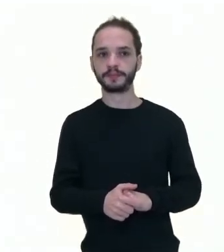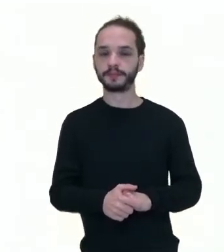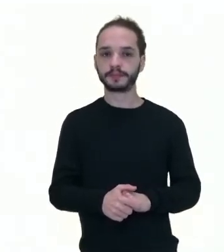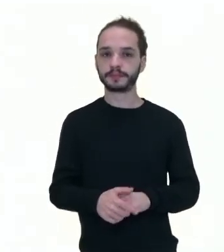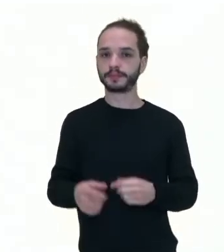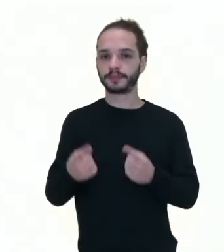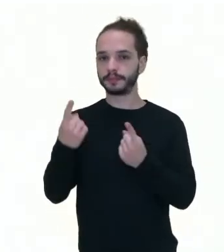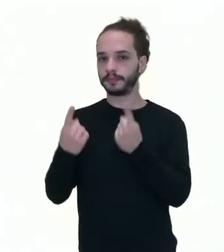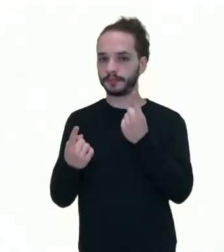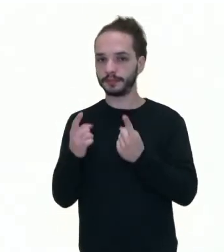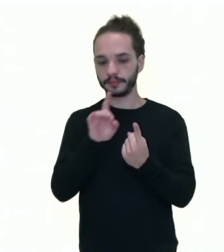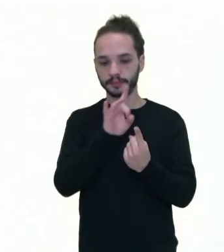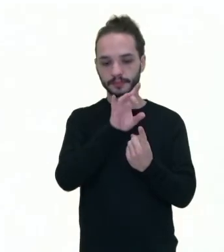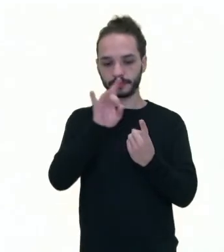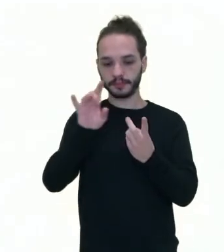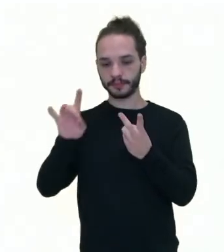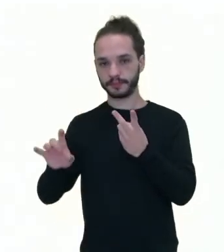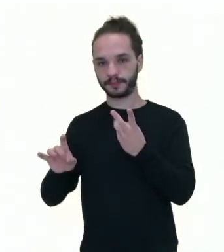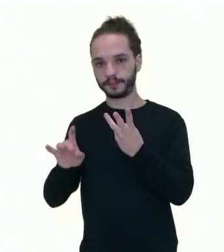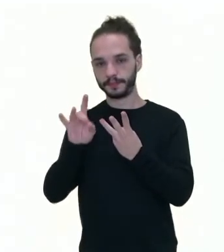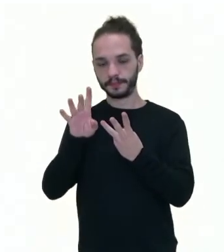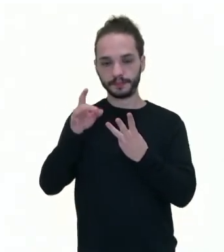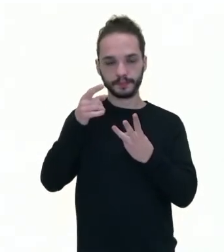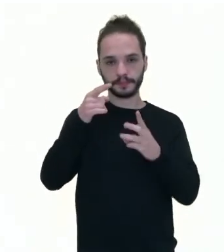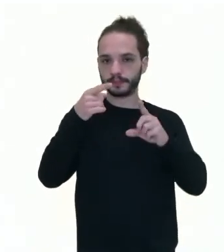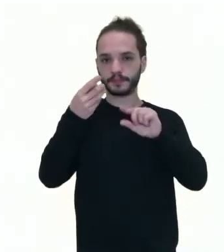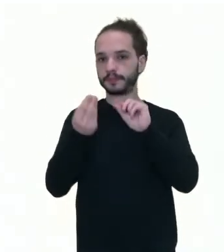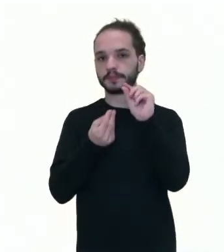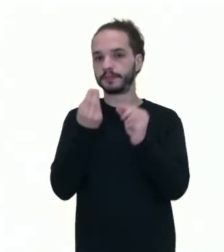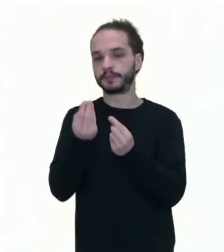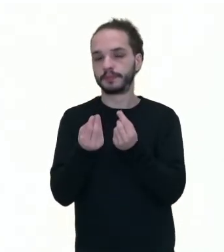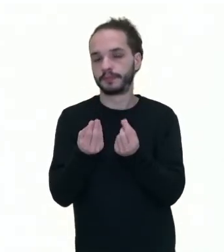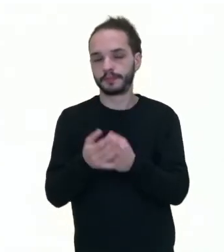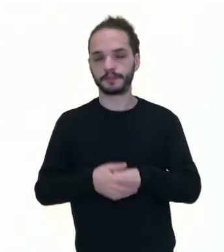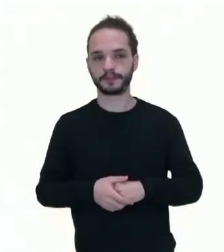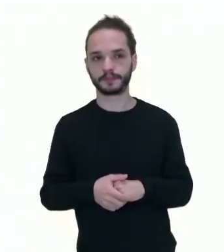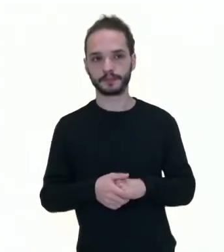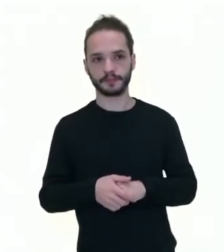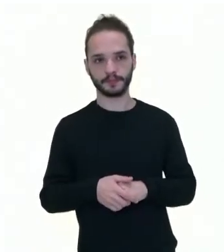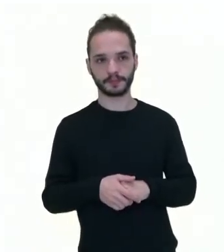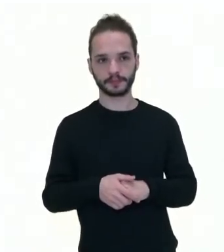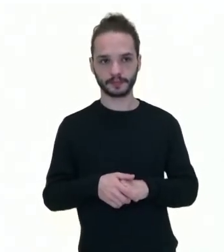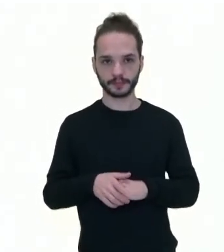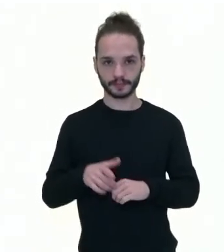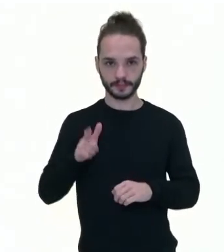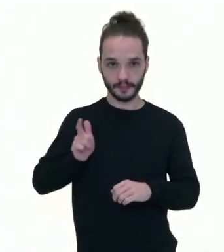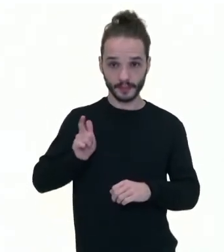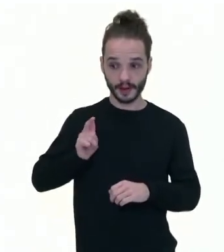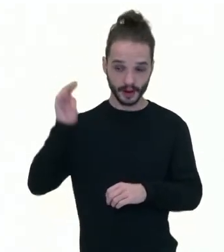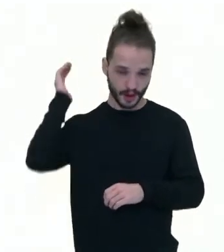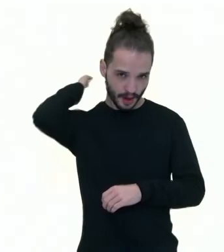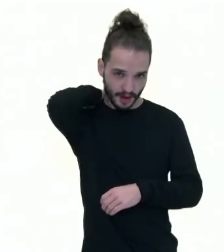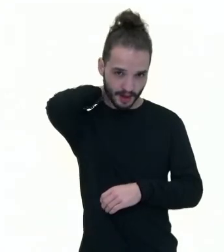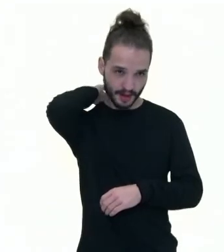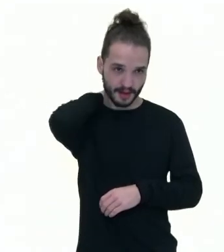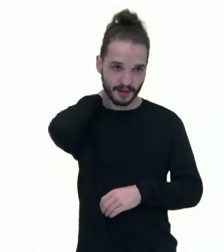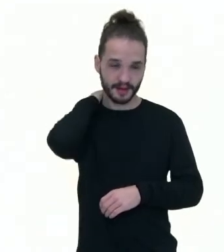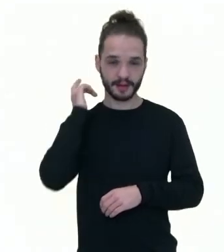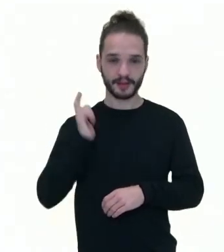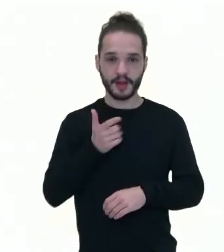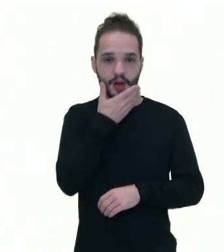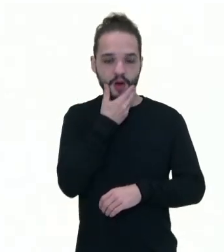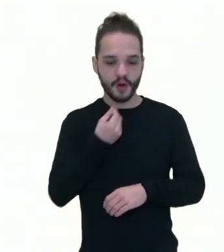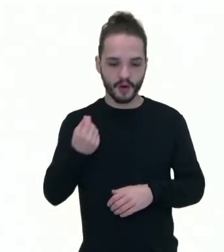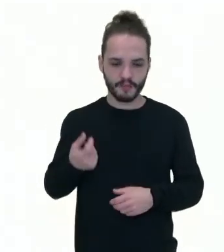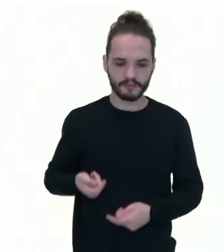qual personagem aqui significa cada estado? Então, gente, os que estão sendo carregados, estão vendo que tem um homem carregando